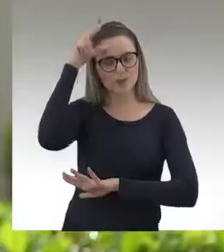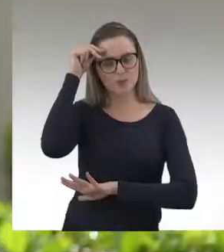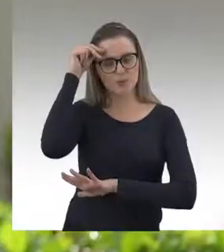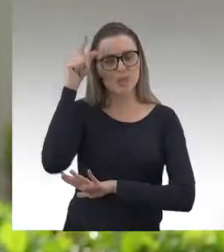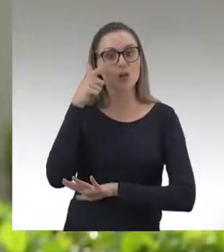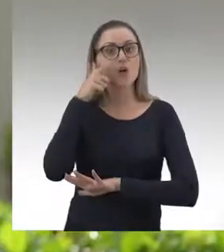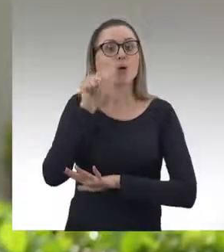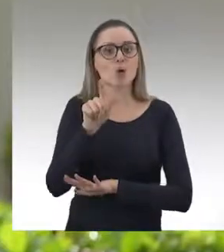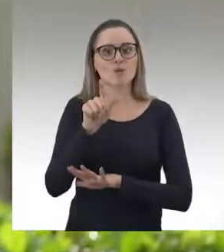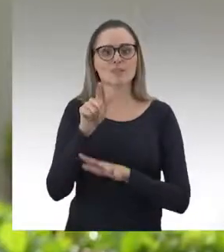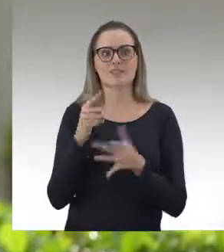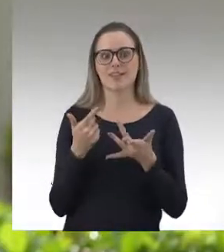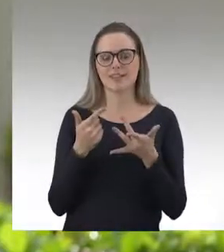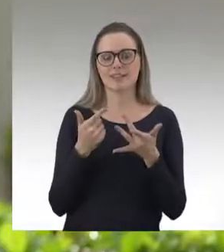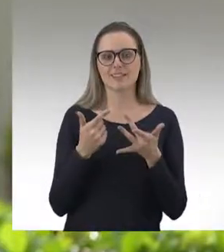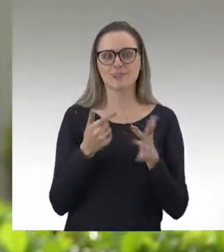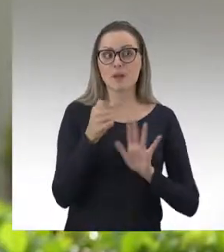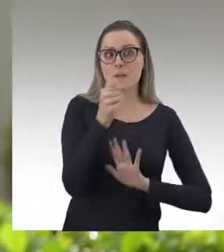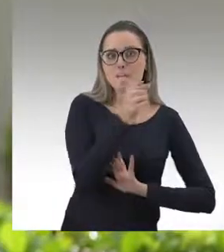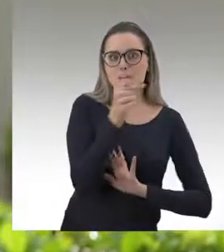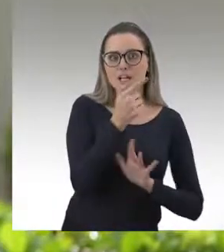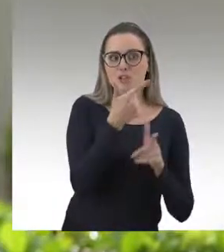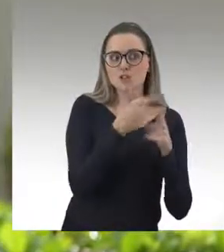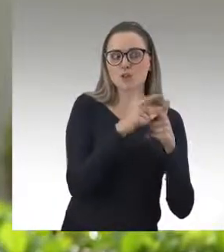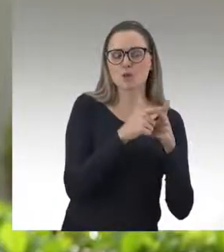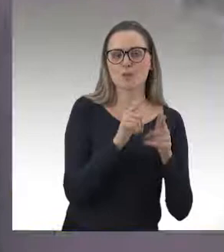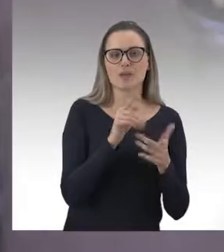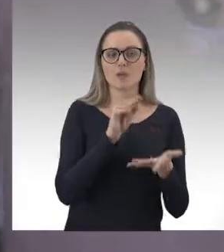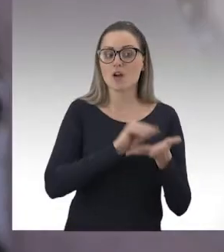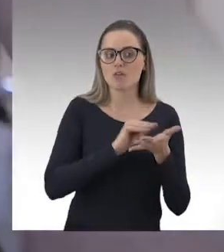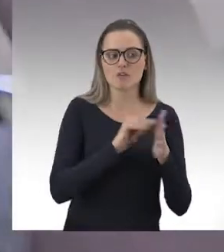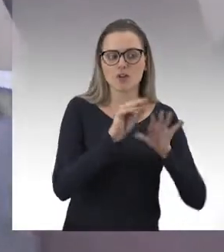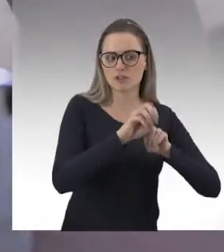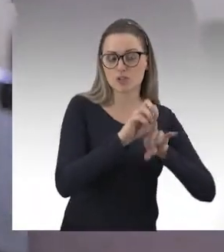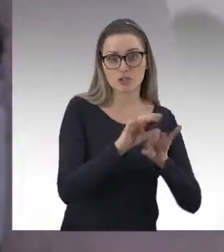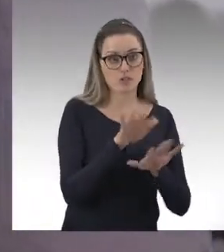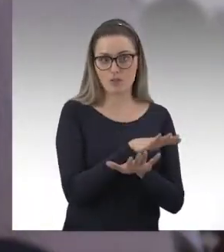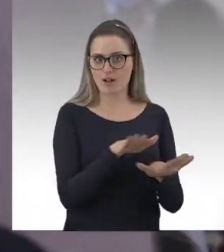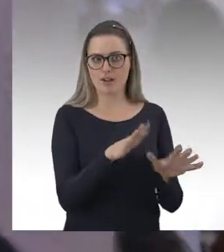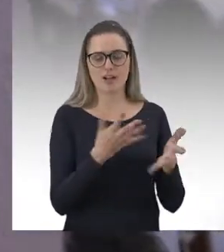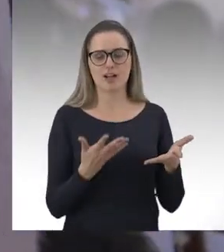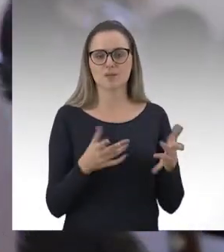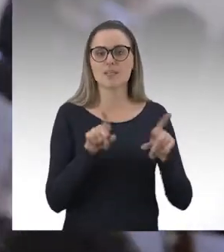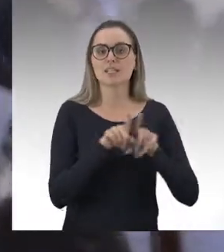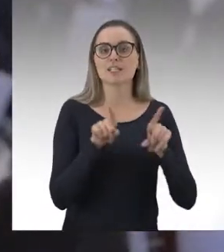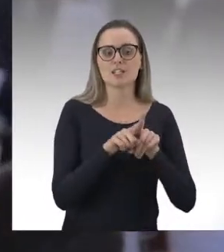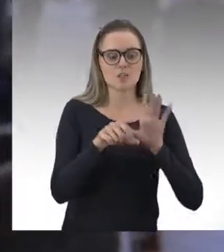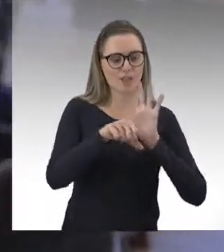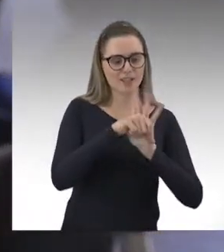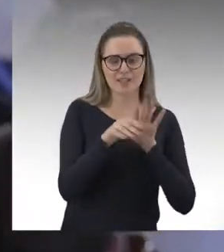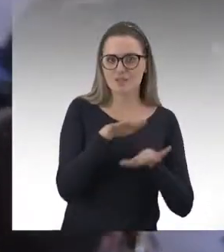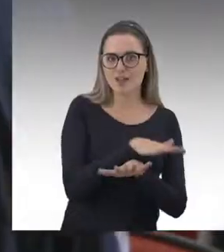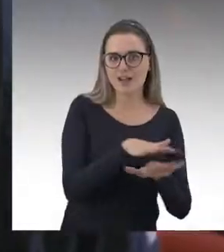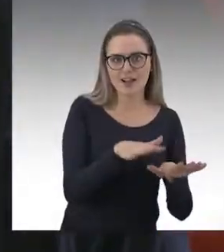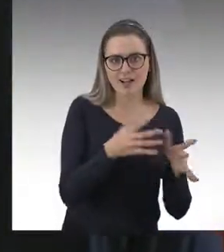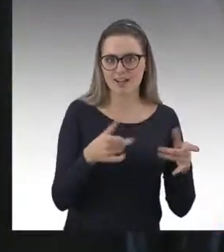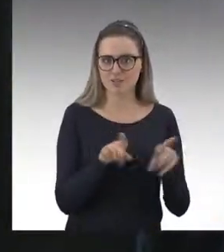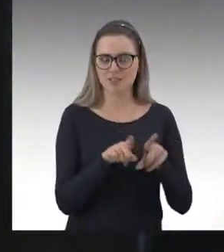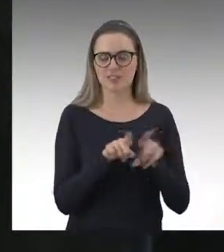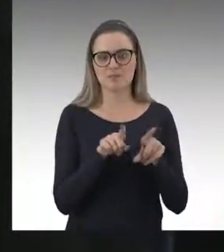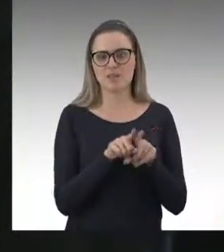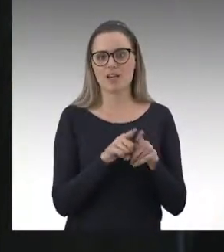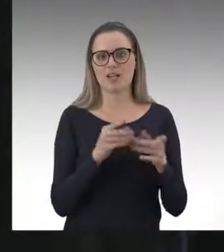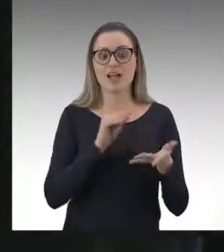consegue atacar vários problemas no Brasil. Falta de educação, a questão da marginalização desse jovem, a questão